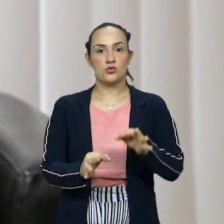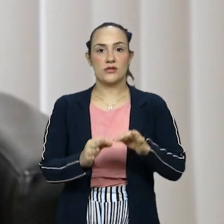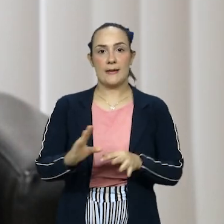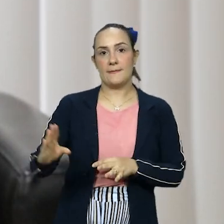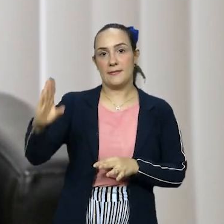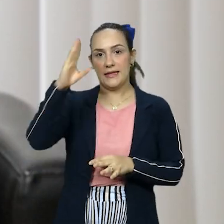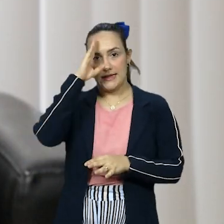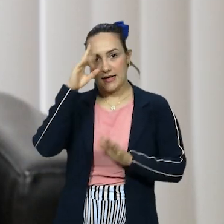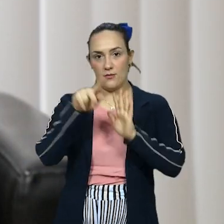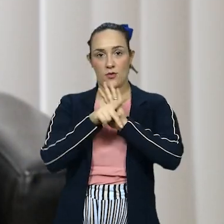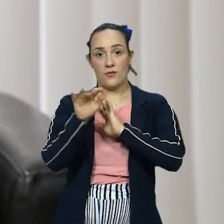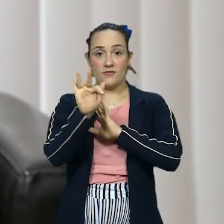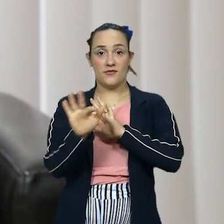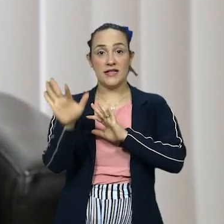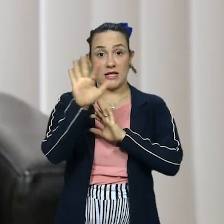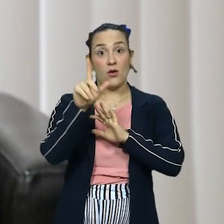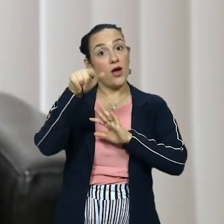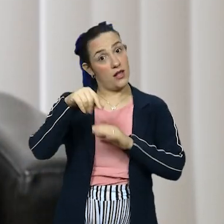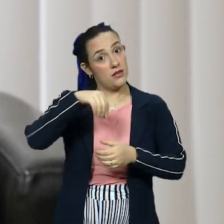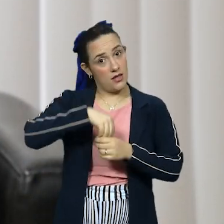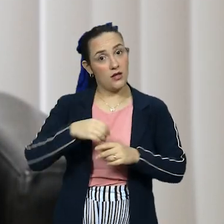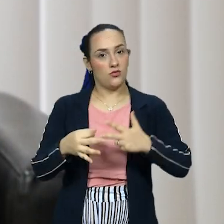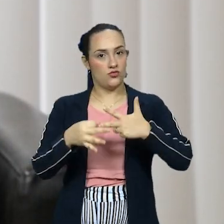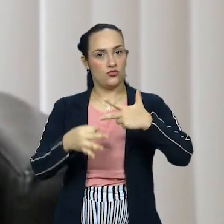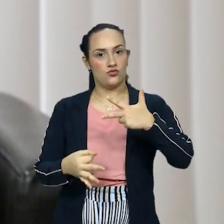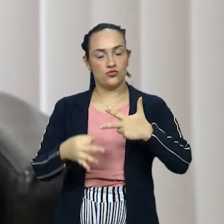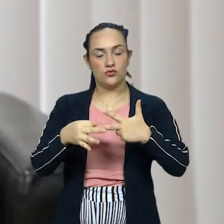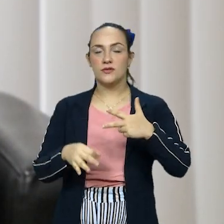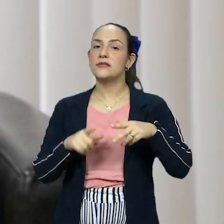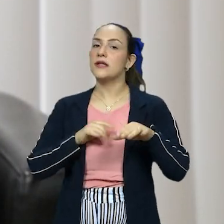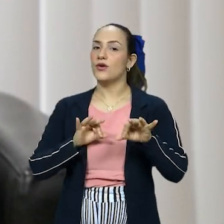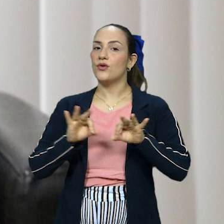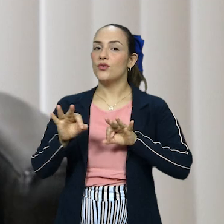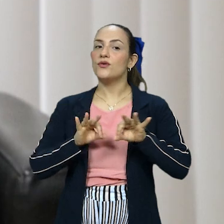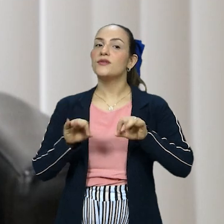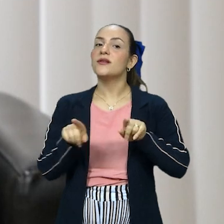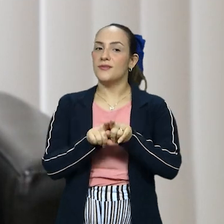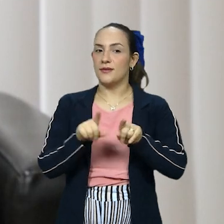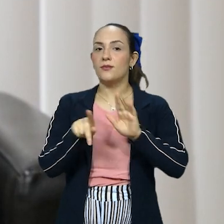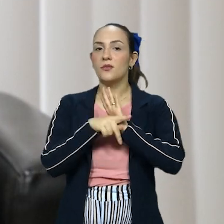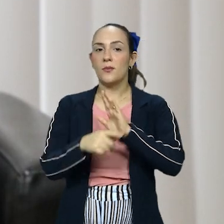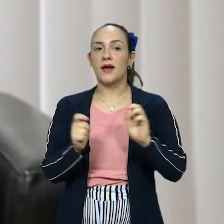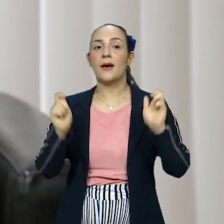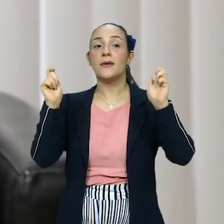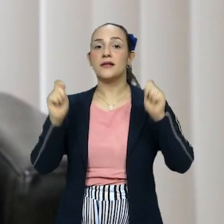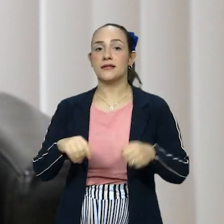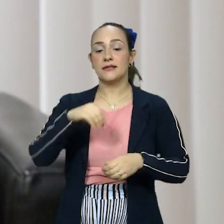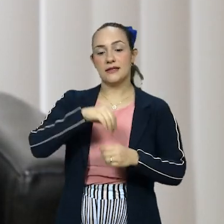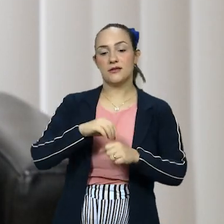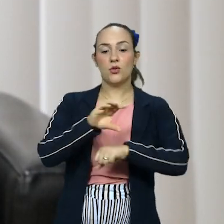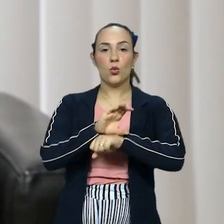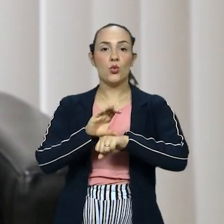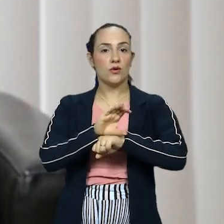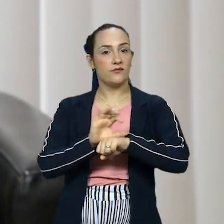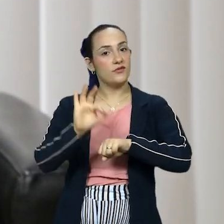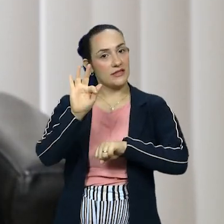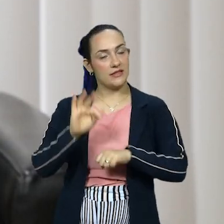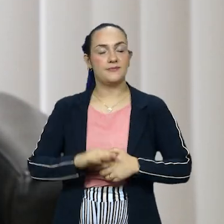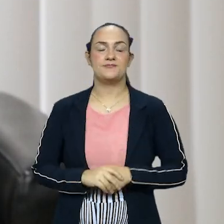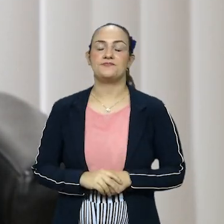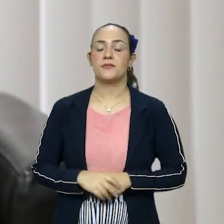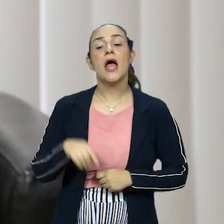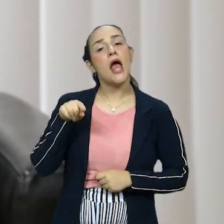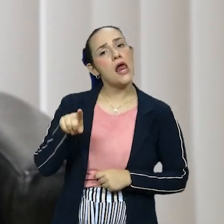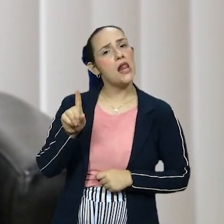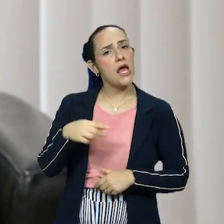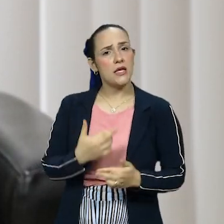A Justiça Militar da União faz parte do Poder Judiciário e tem sua organização e competência previstas na Constituição